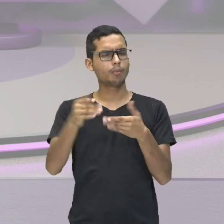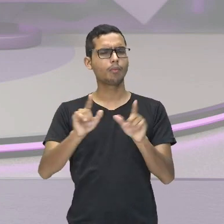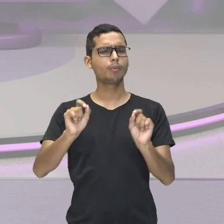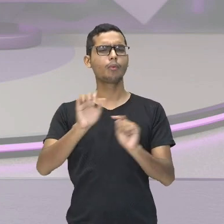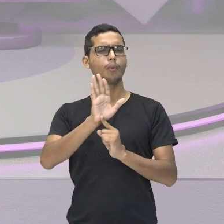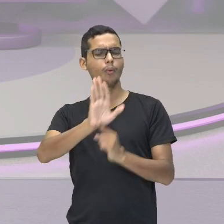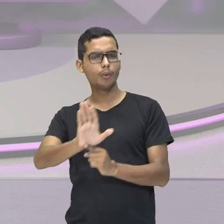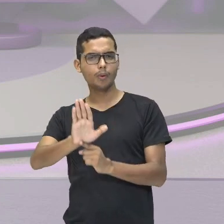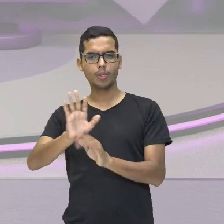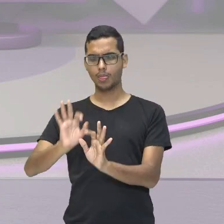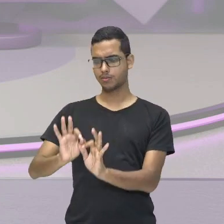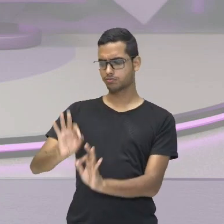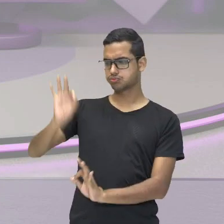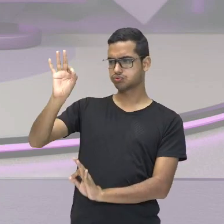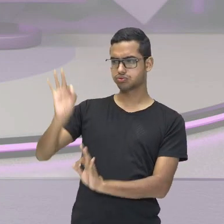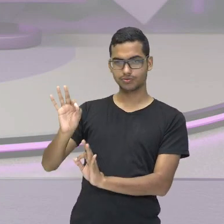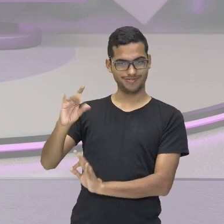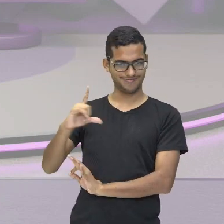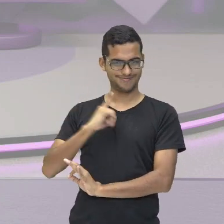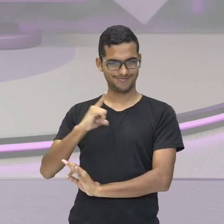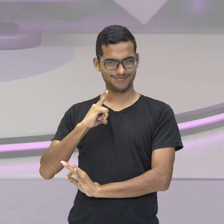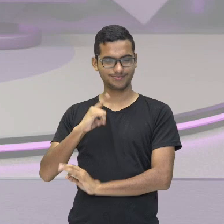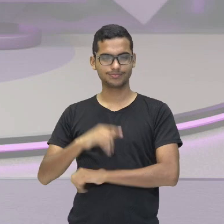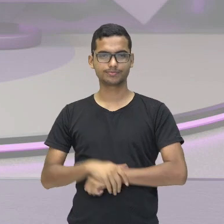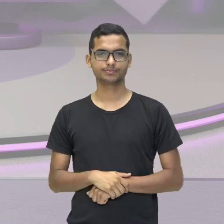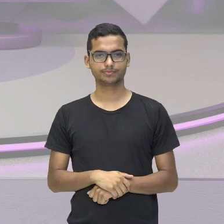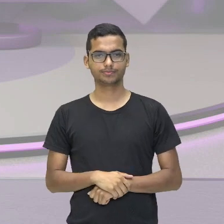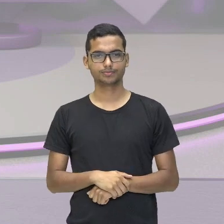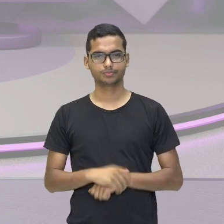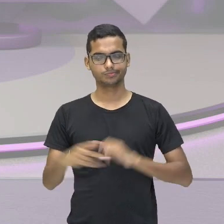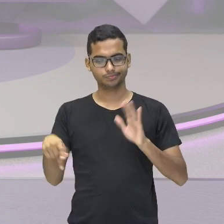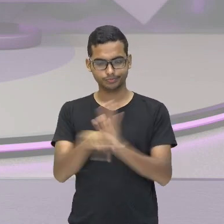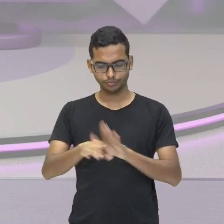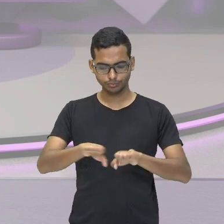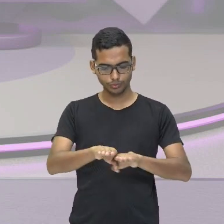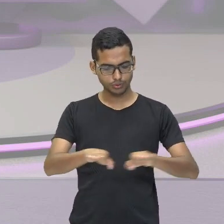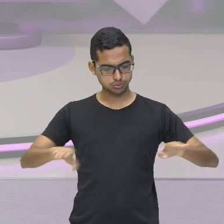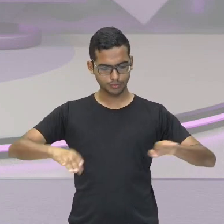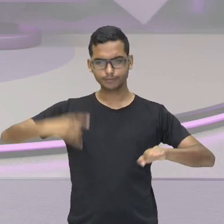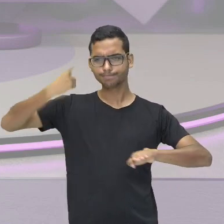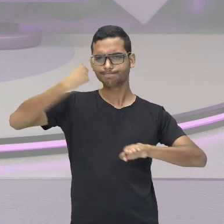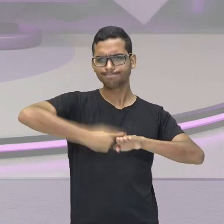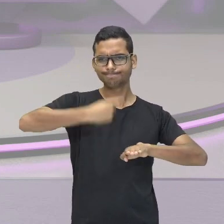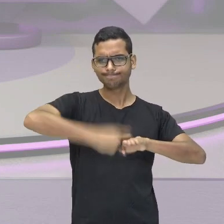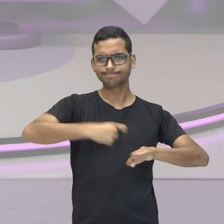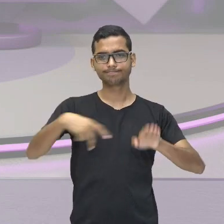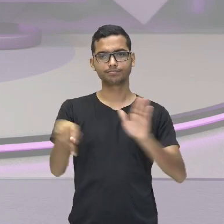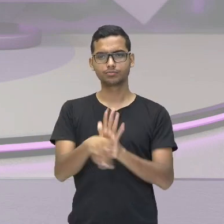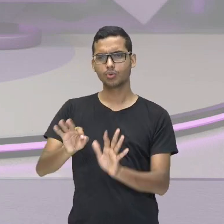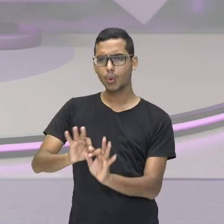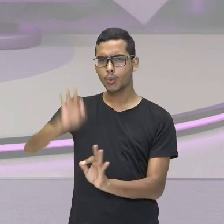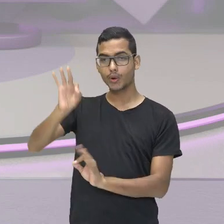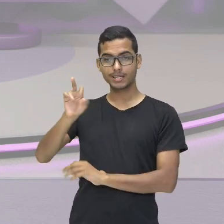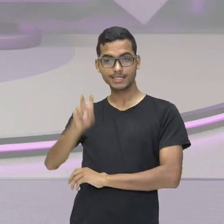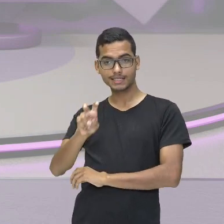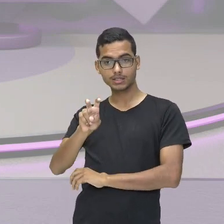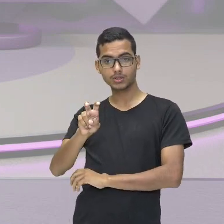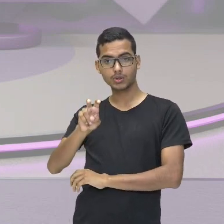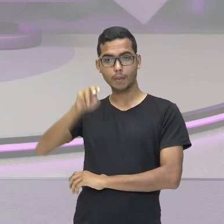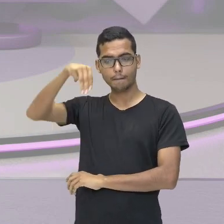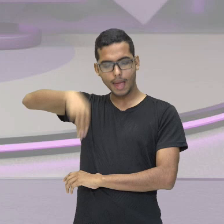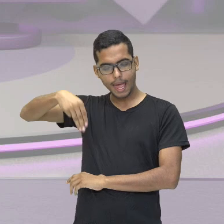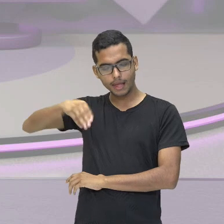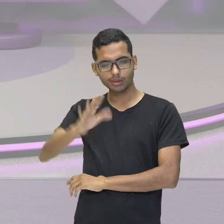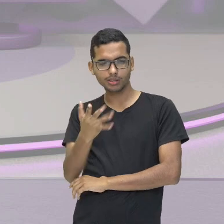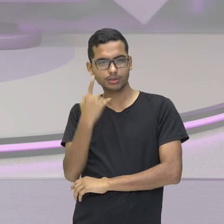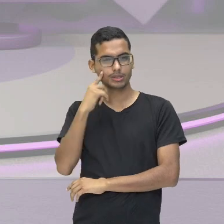essa distância aí dos fios até o chão, né, ela tem mais ou menos aí entre 5 metros e 5 metros e